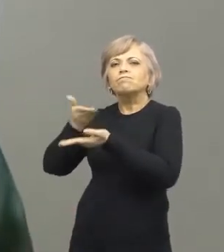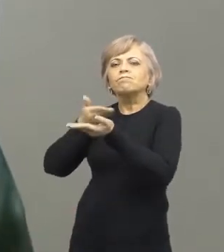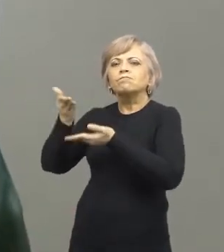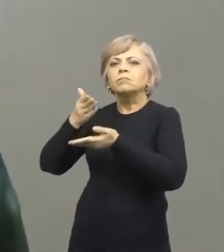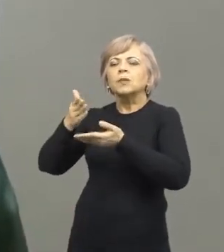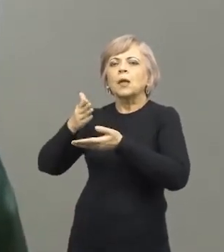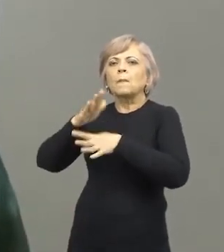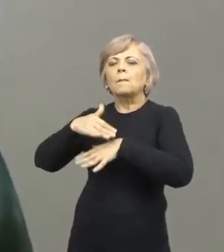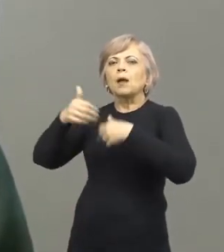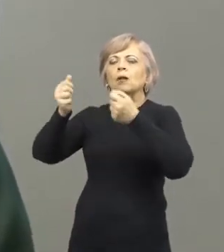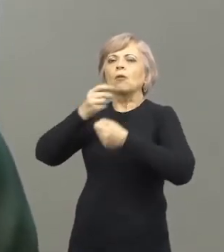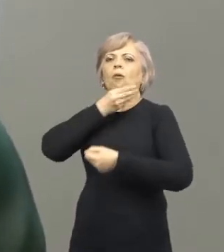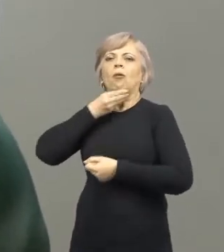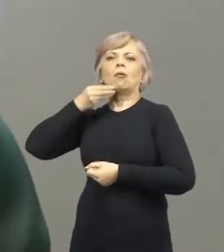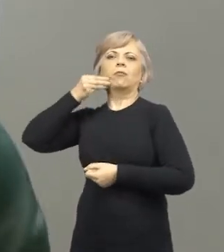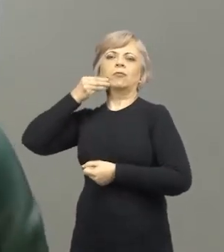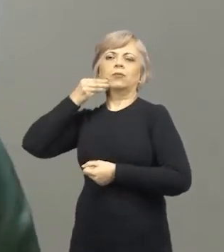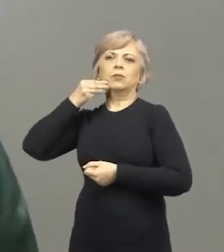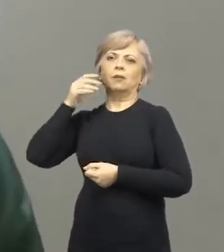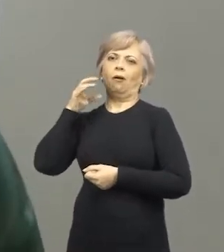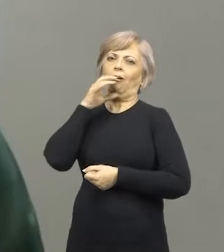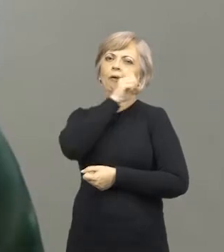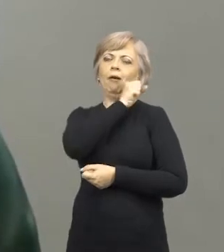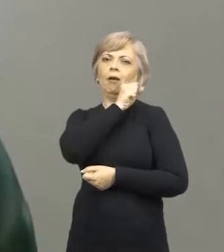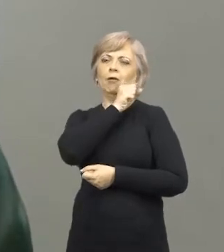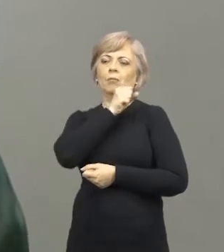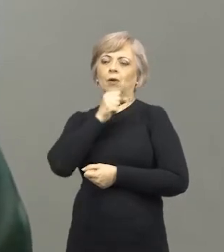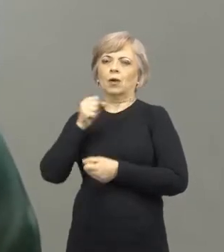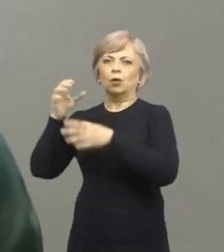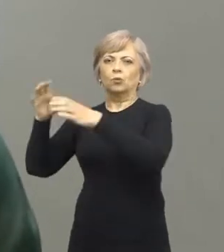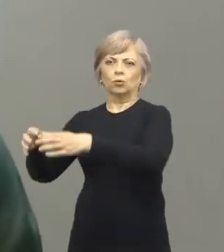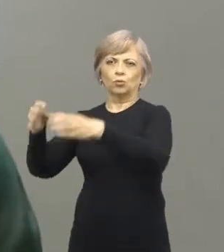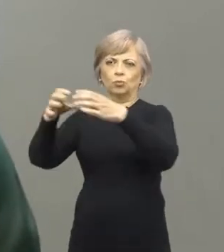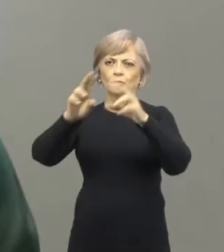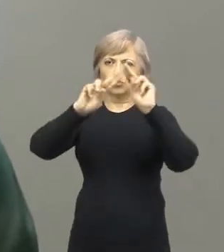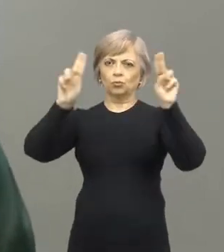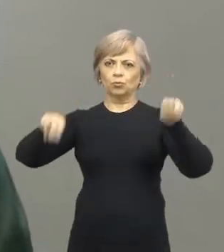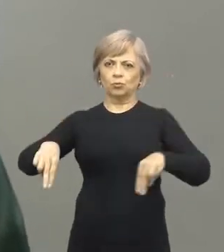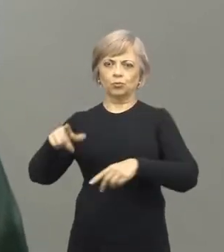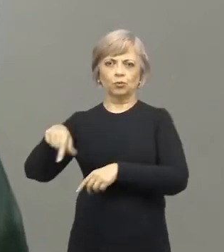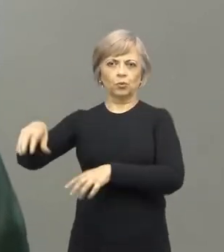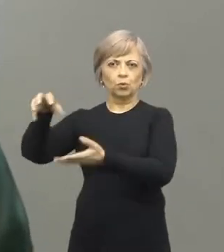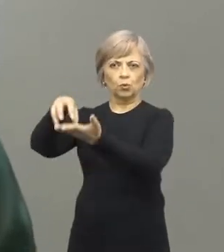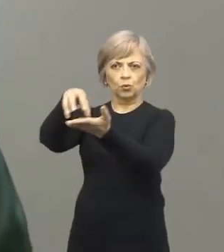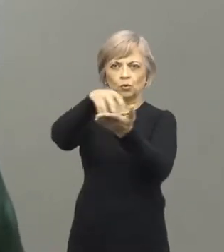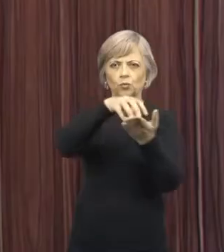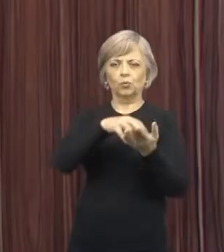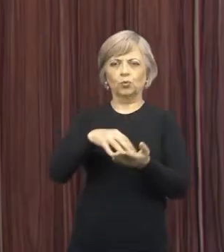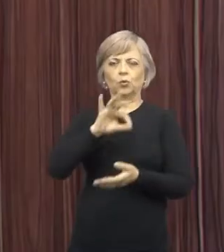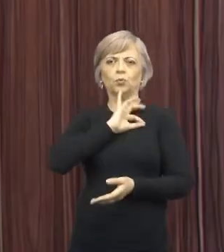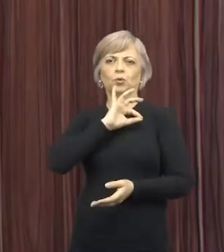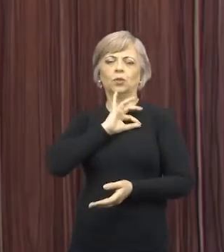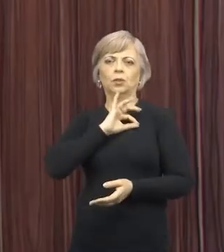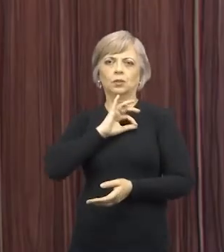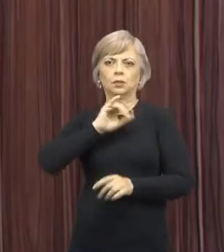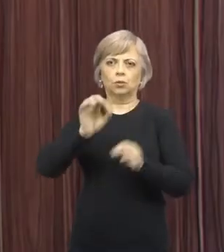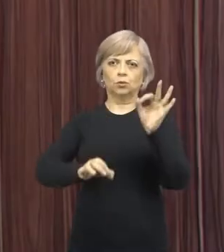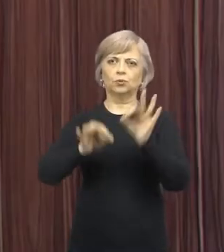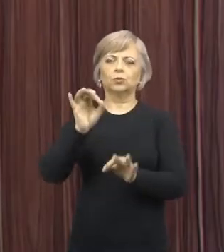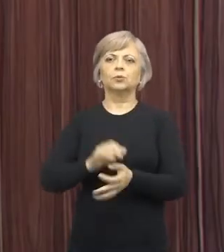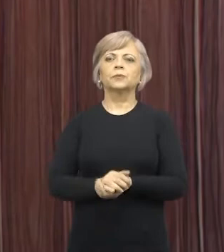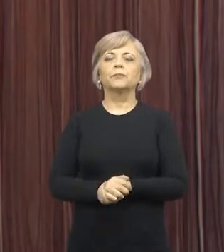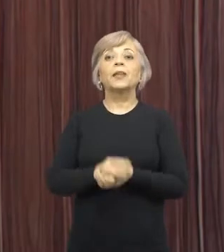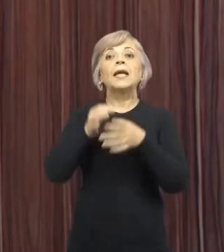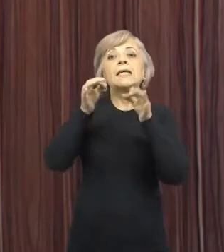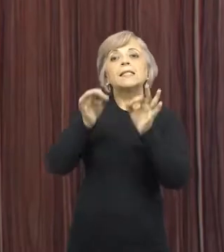o aumento da eficiência dos órgãos da polícia, principalmente da polícia judiciária. Certo, doutora. E